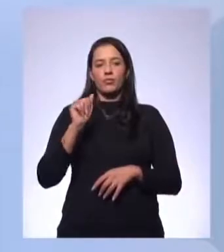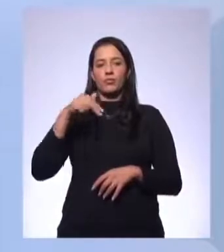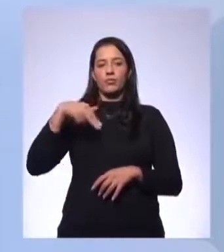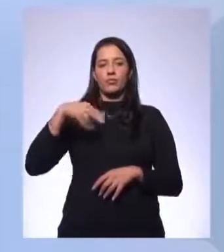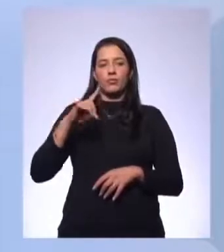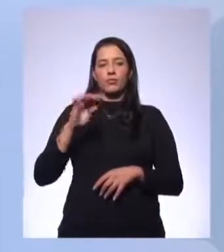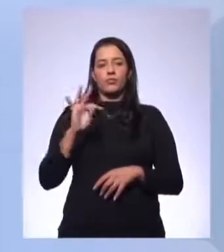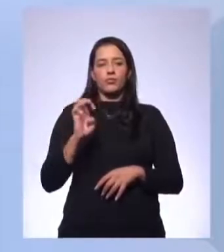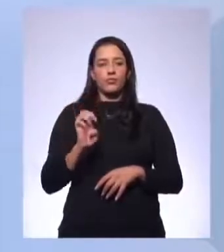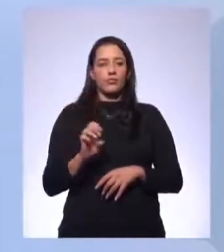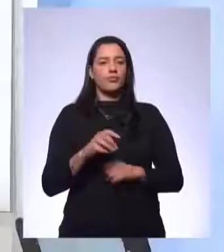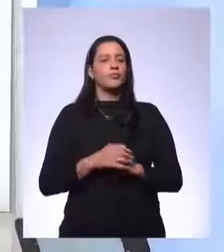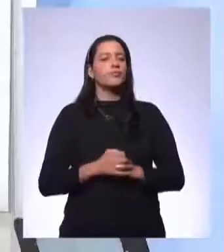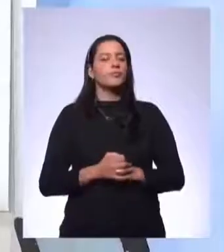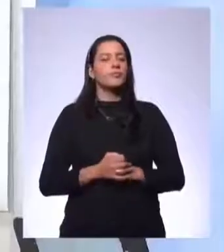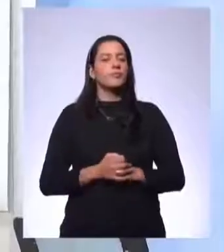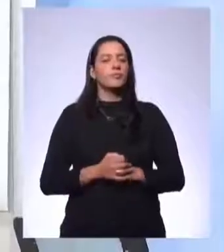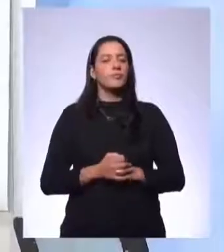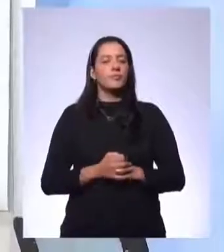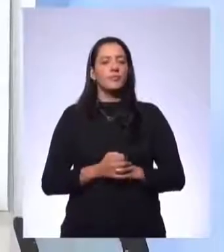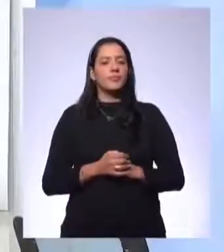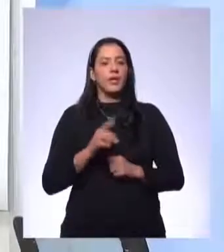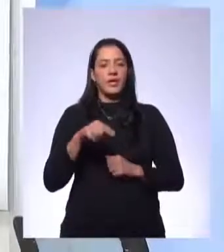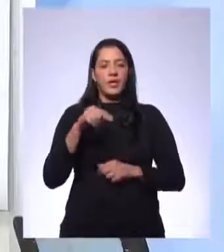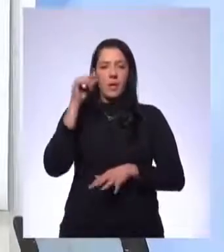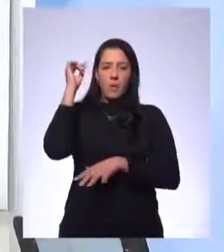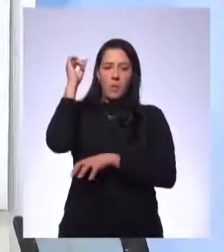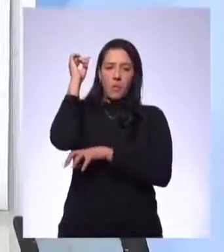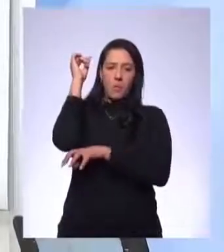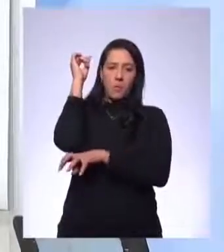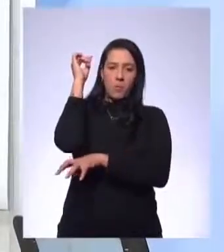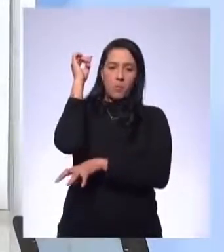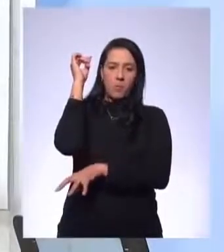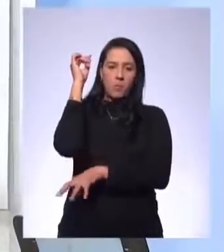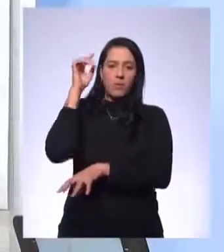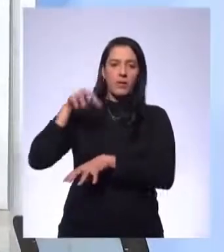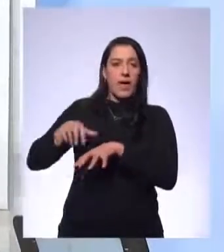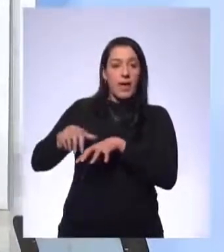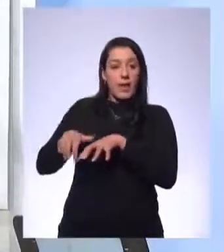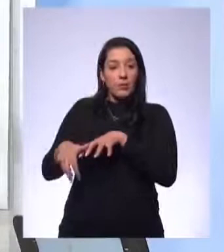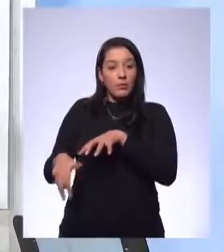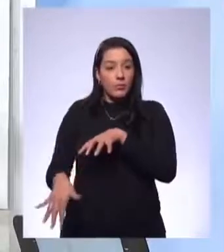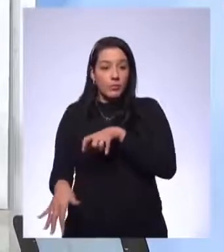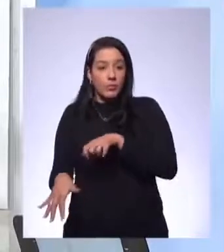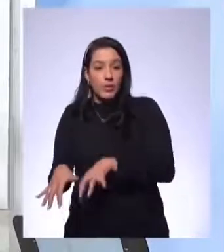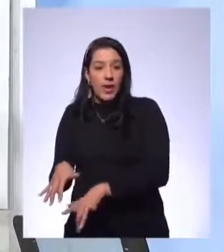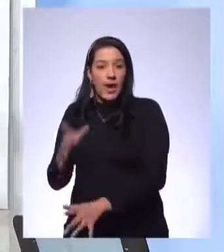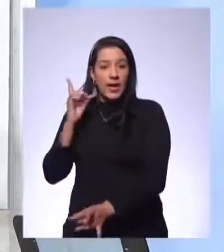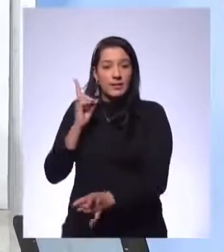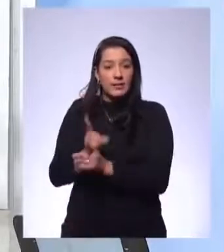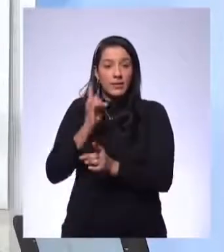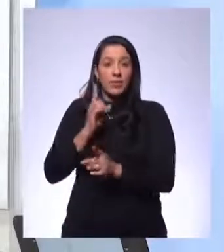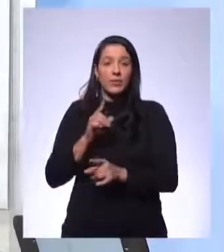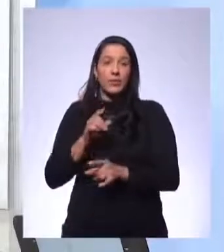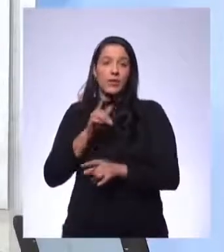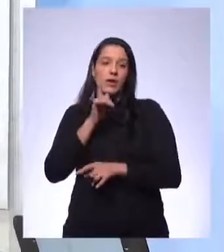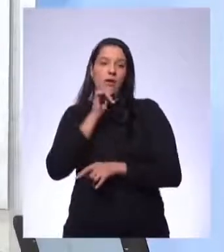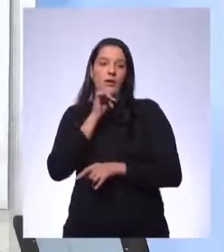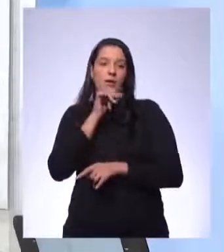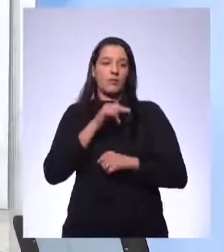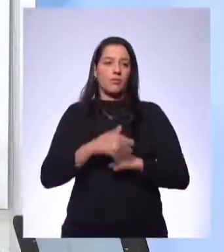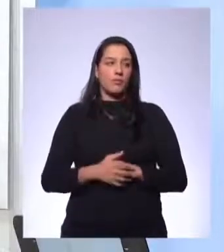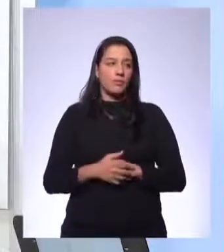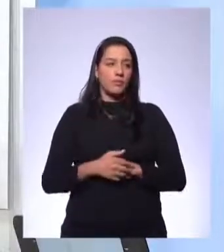cônica, e vai afundando no solo até encontrar um lençol d'água, que tem. Em algumas regiões é bem aflorado, algumas regiões é um pouco